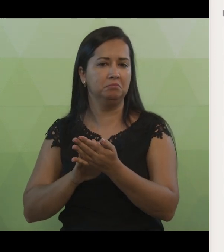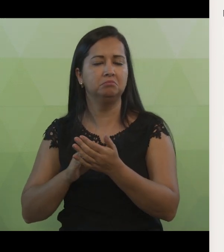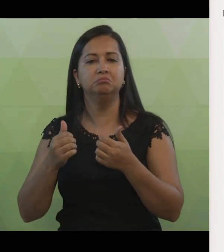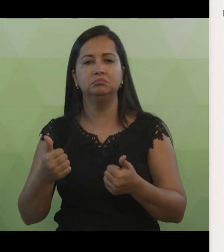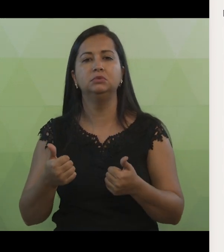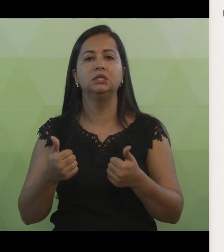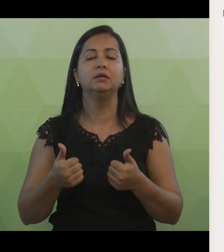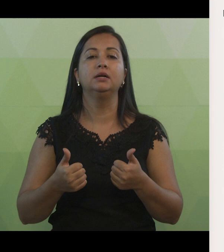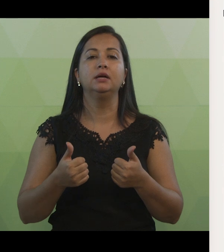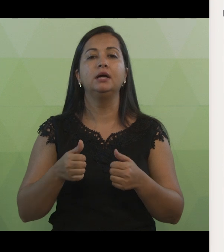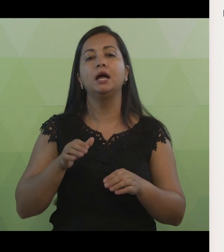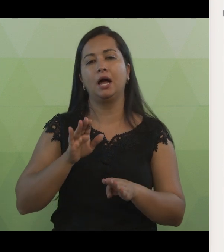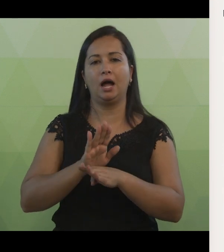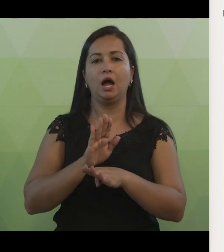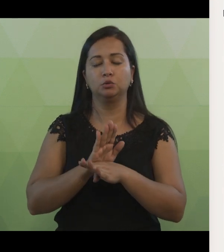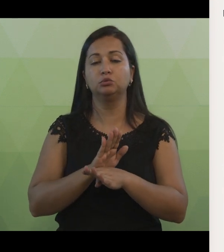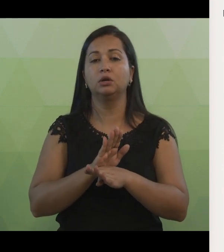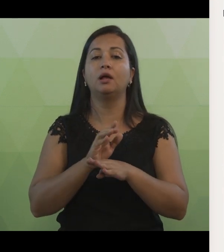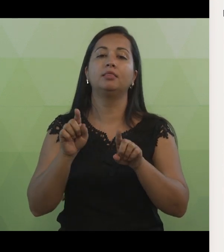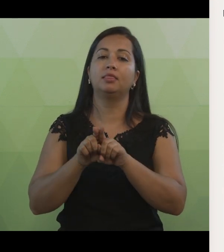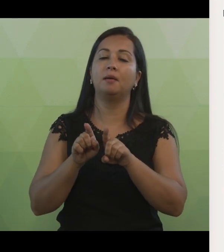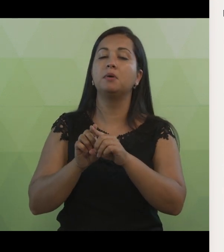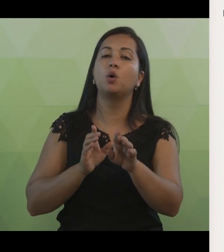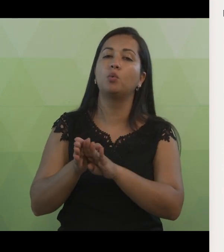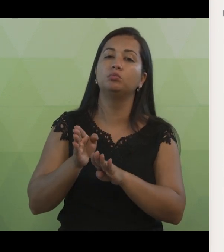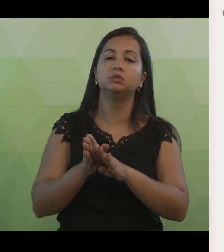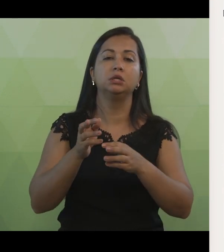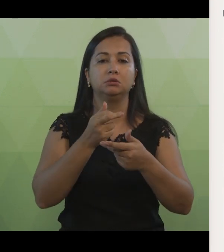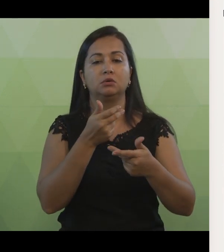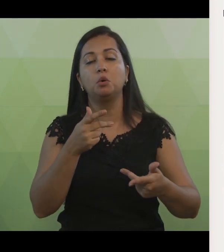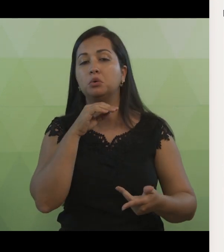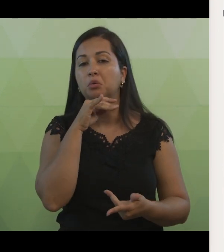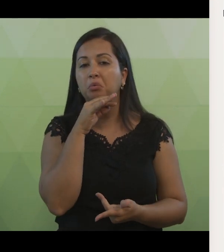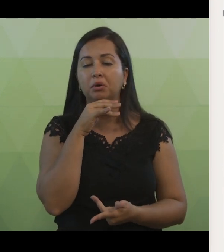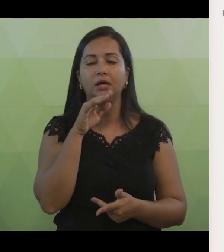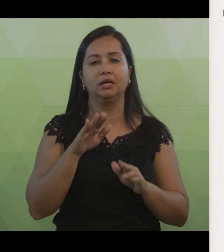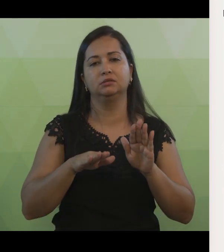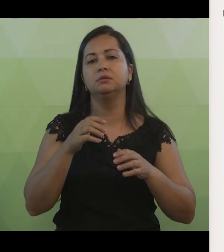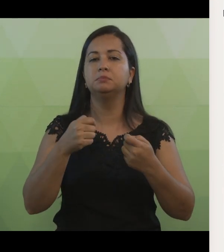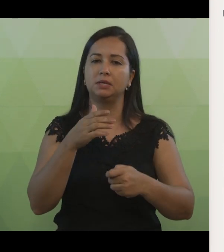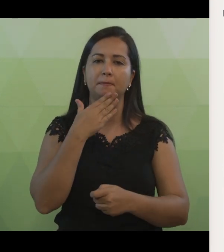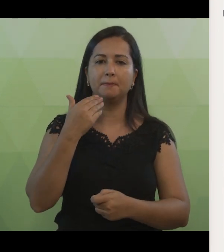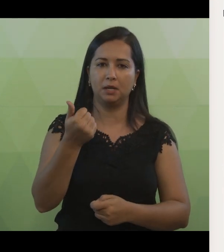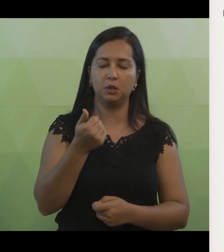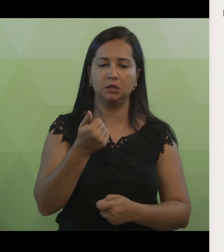no desenvolvimento de planos para superar as fraquezas e tornar um profissional qualificado e consciente.